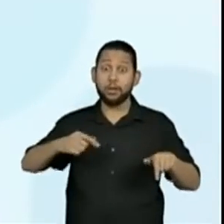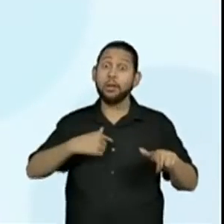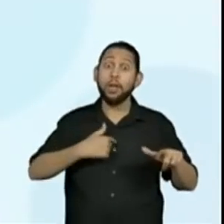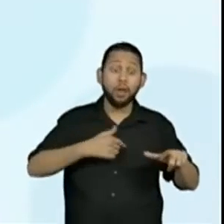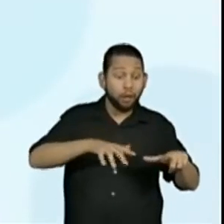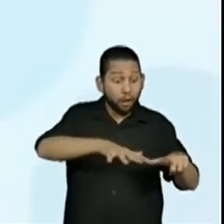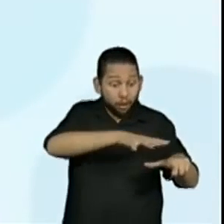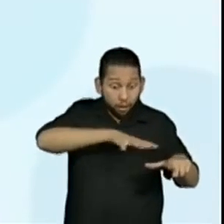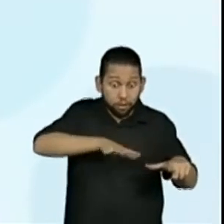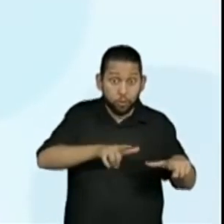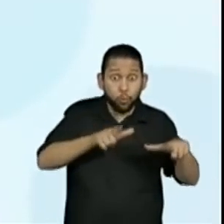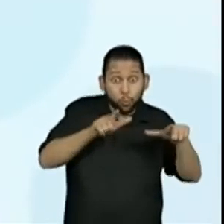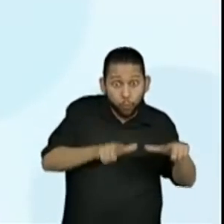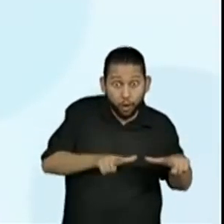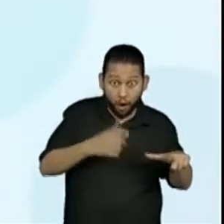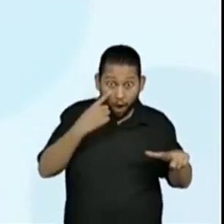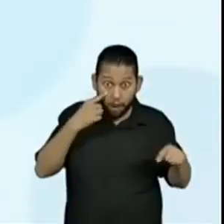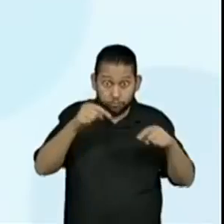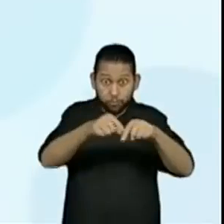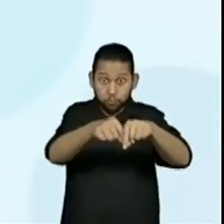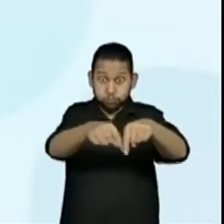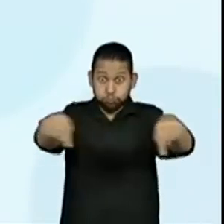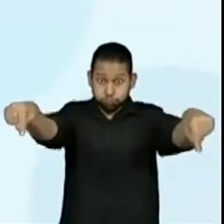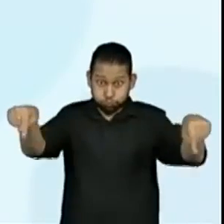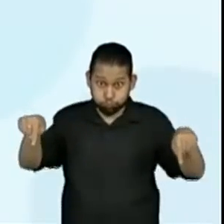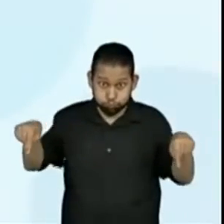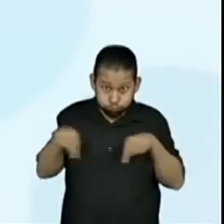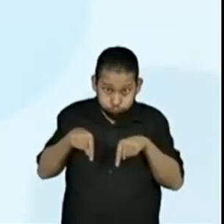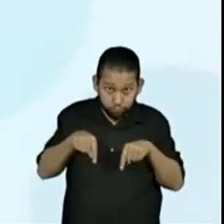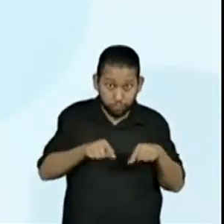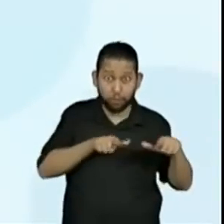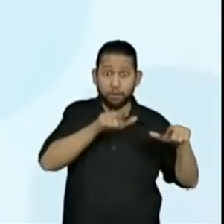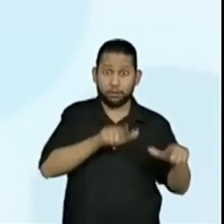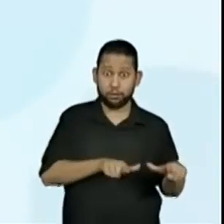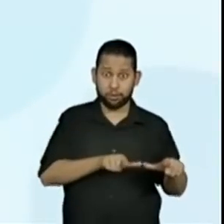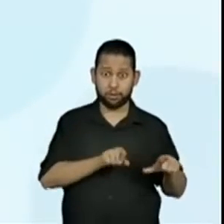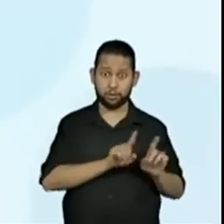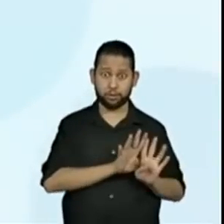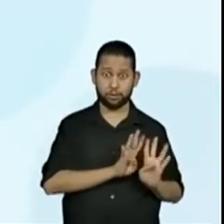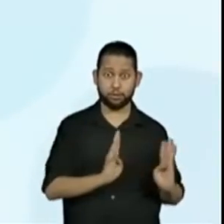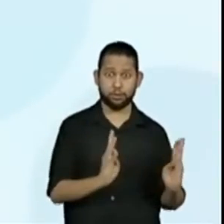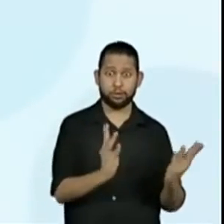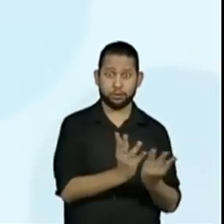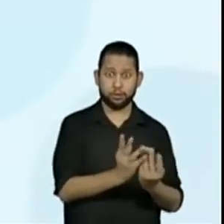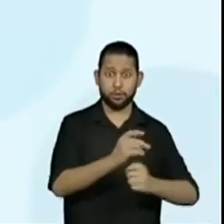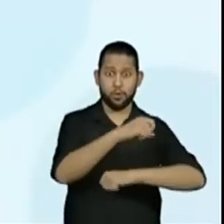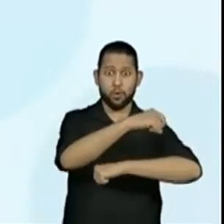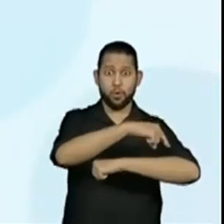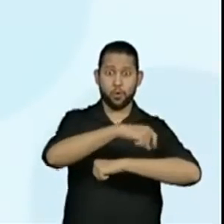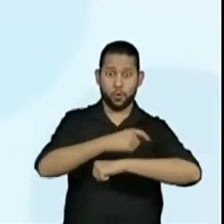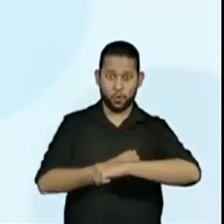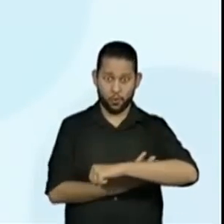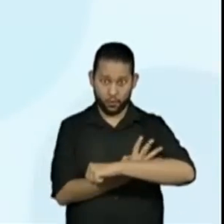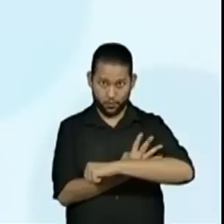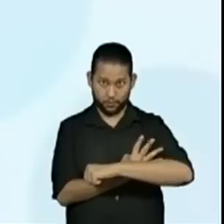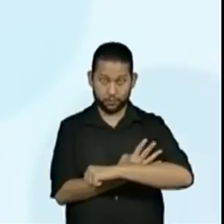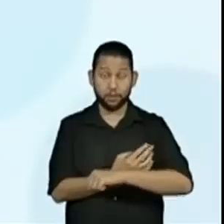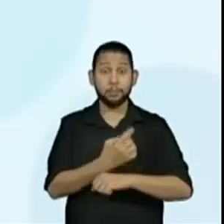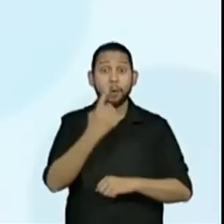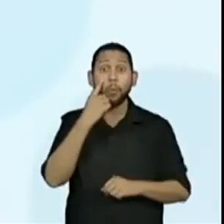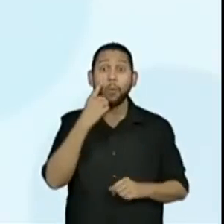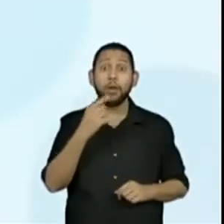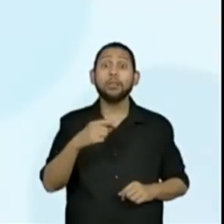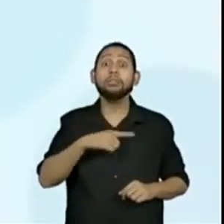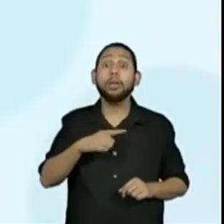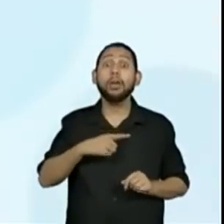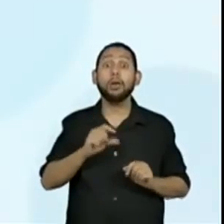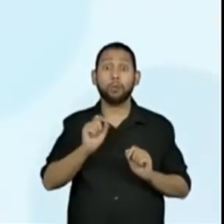uma horta para cercá-la ele tem disponível 40 m de